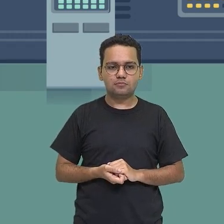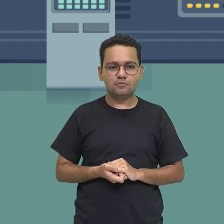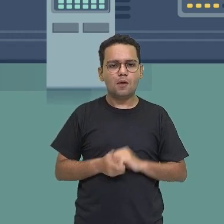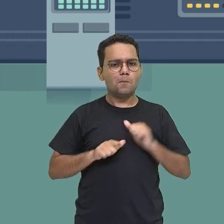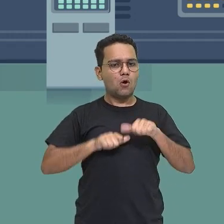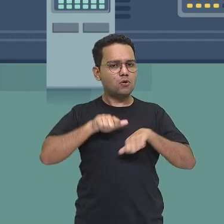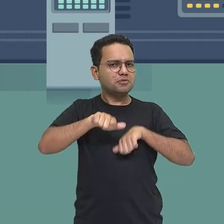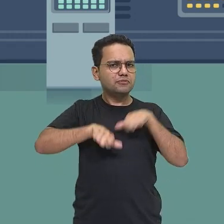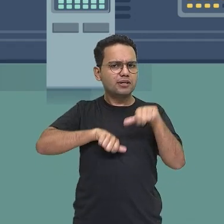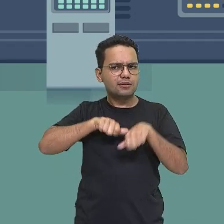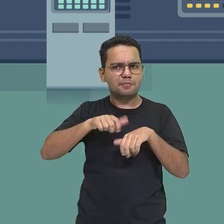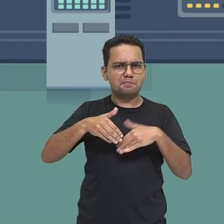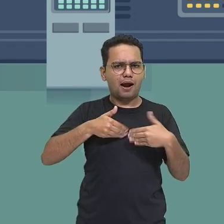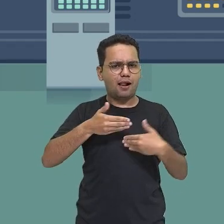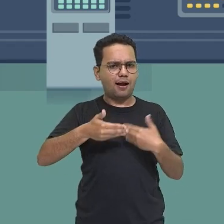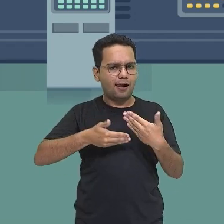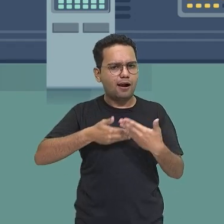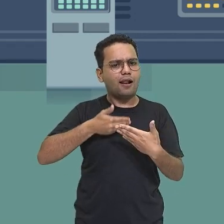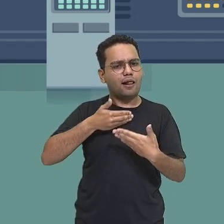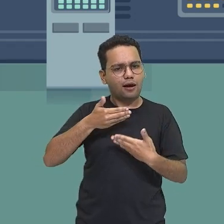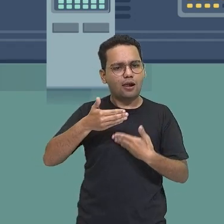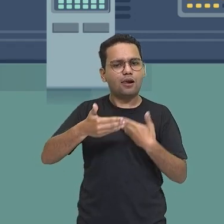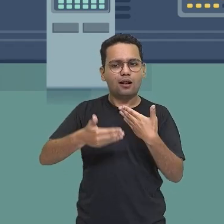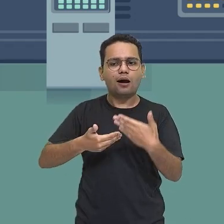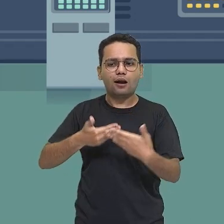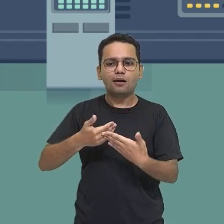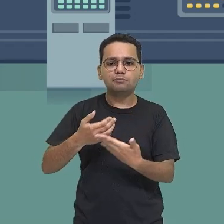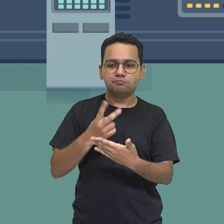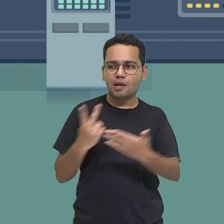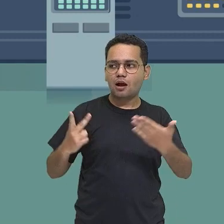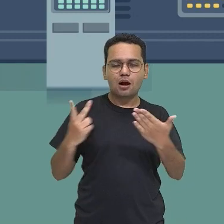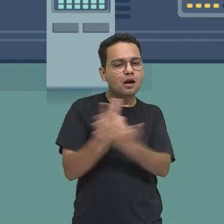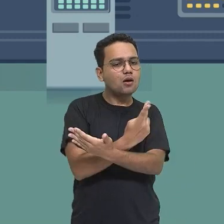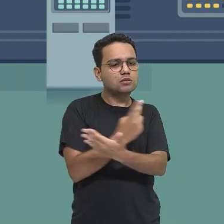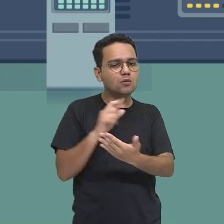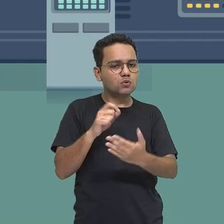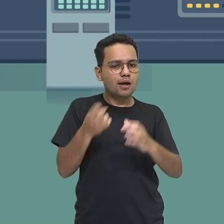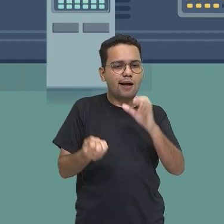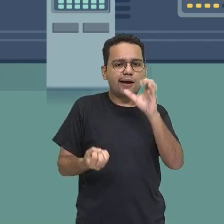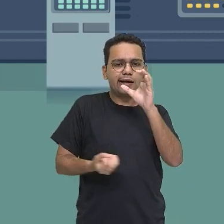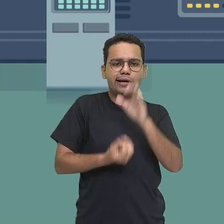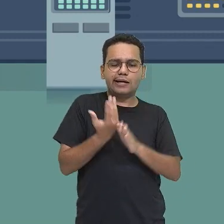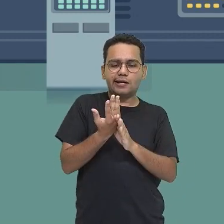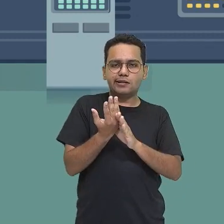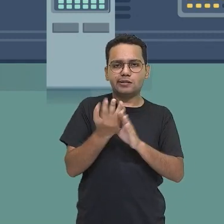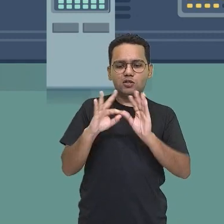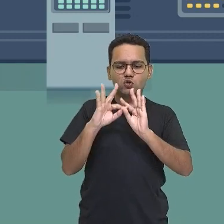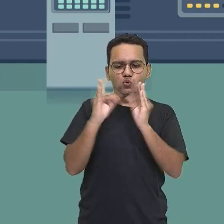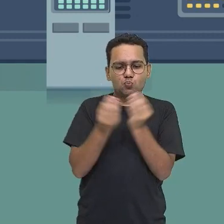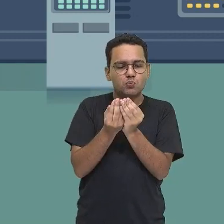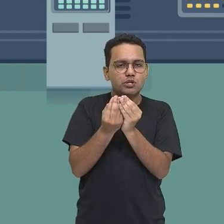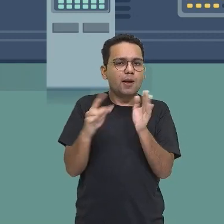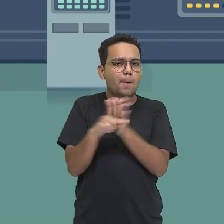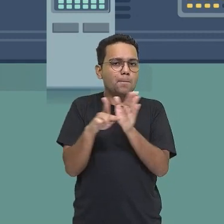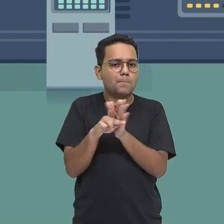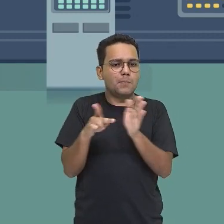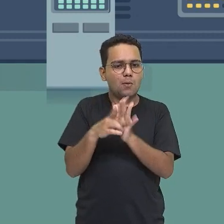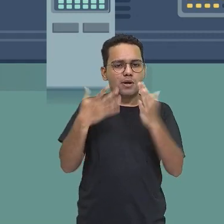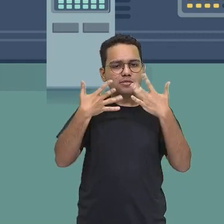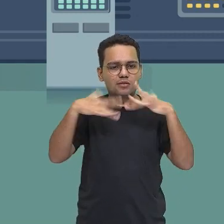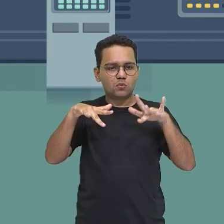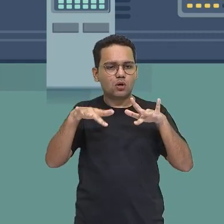modificações lentas e graduais causaram a formação de compostos orgânicos, como